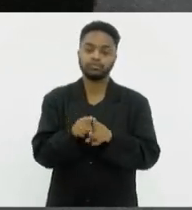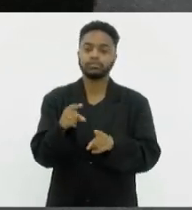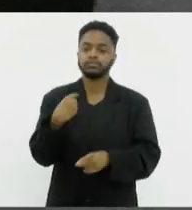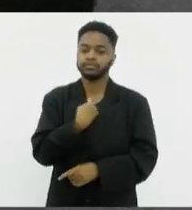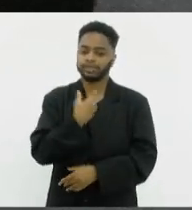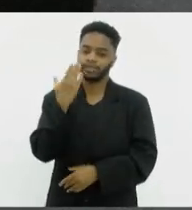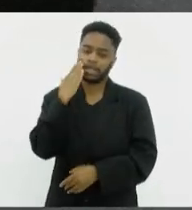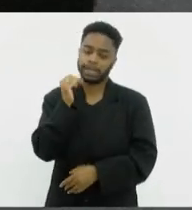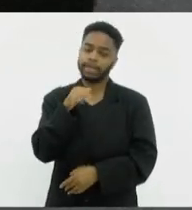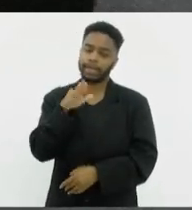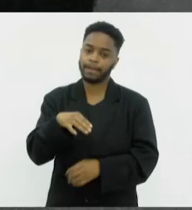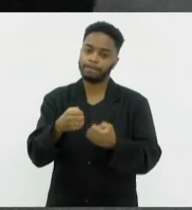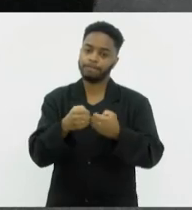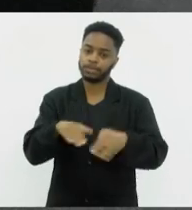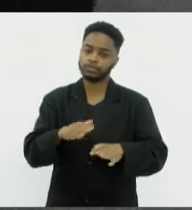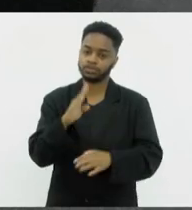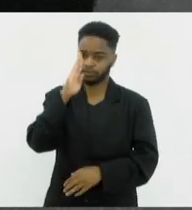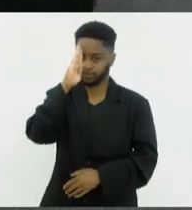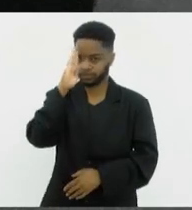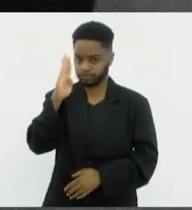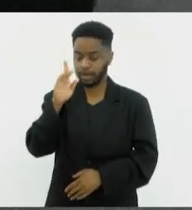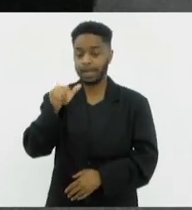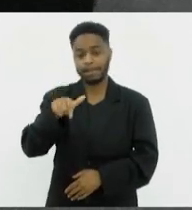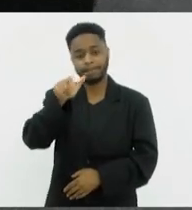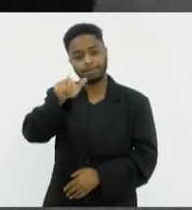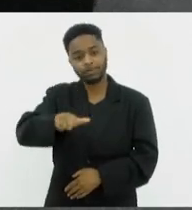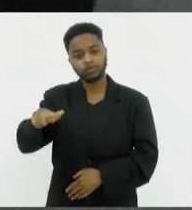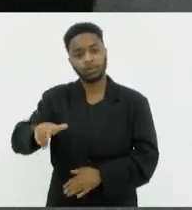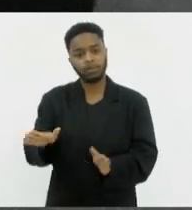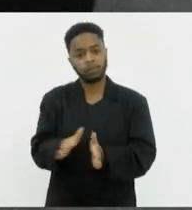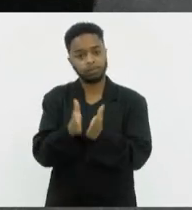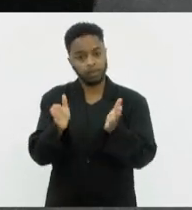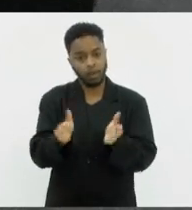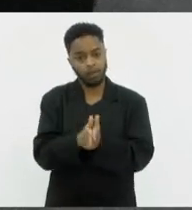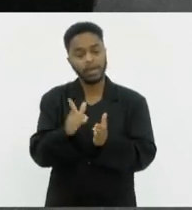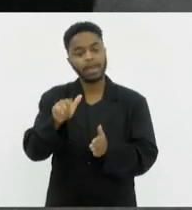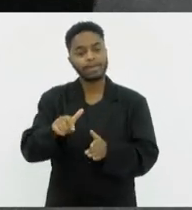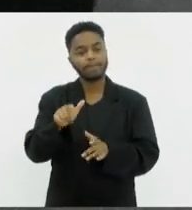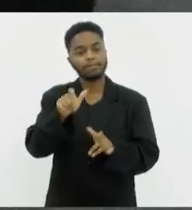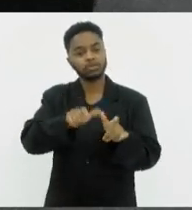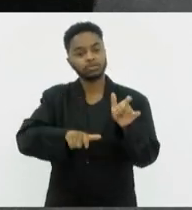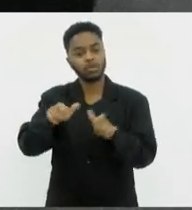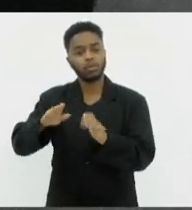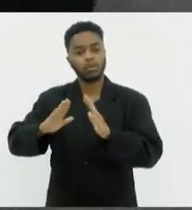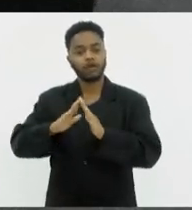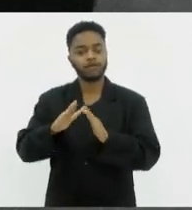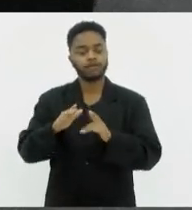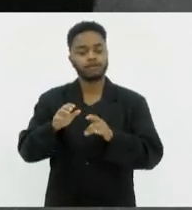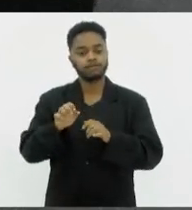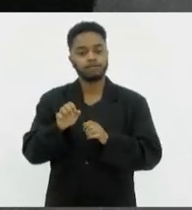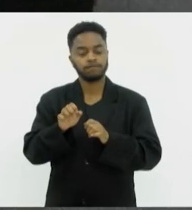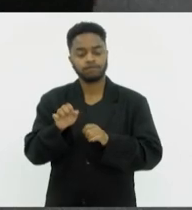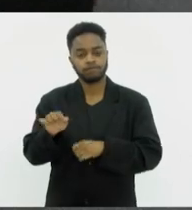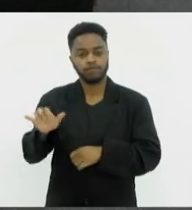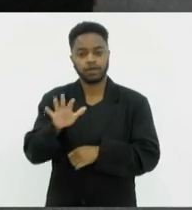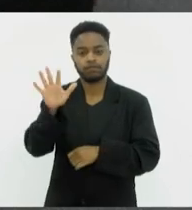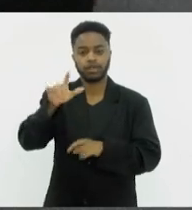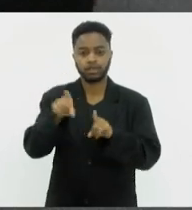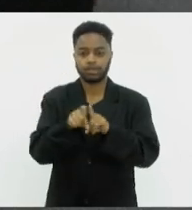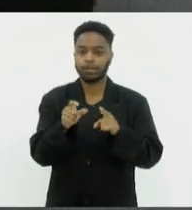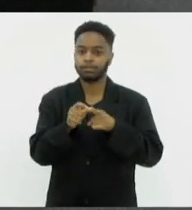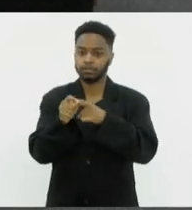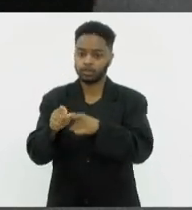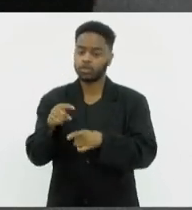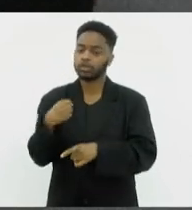quem são os mais impactados com isso. São as pessoas pobres, são as pessoas das favelas e das periferias, que a gente reconhece o